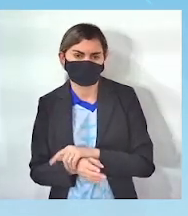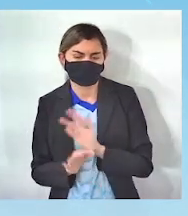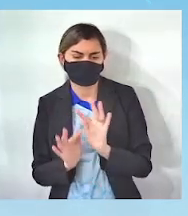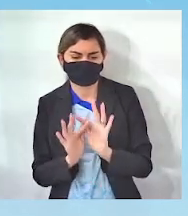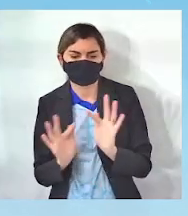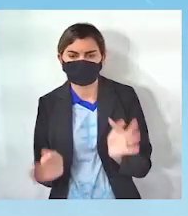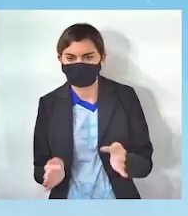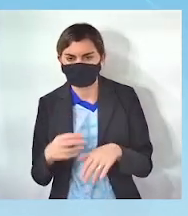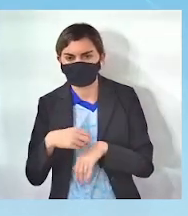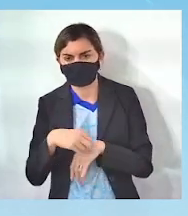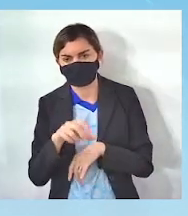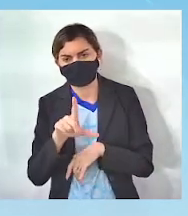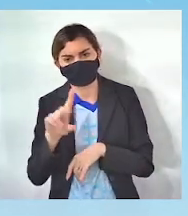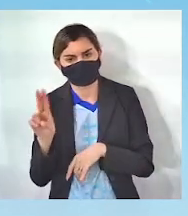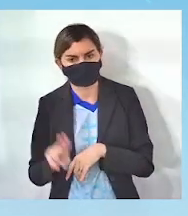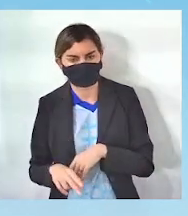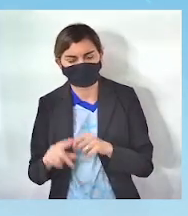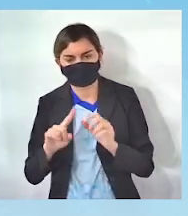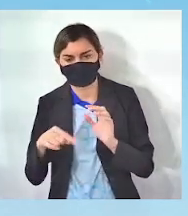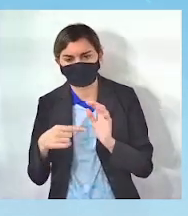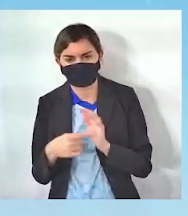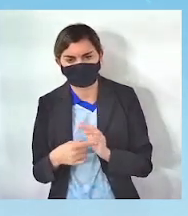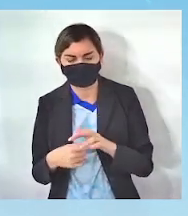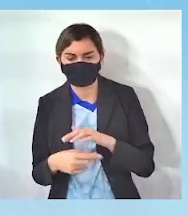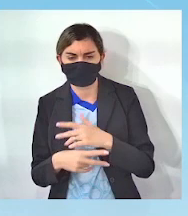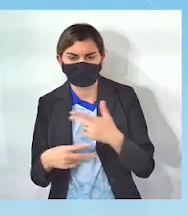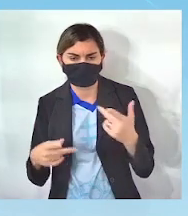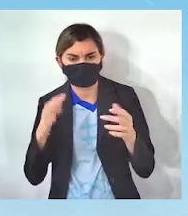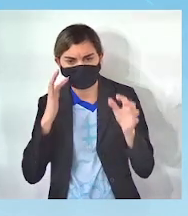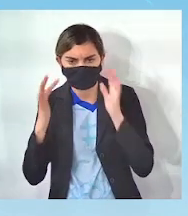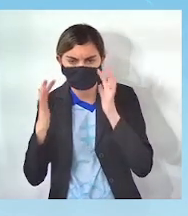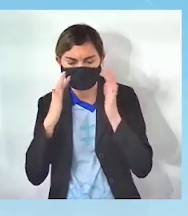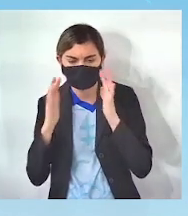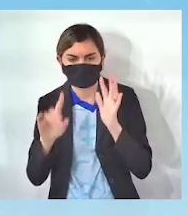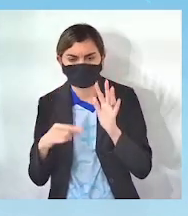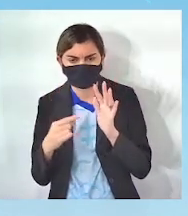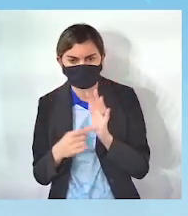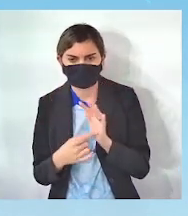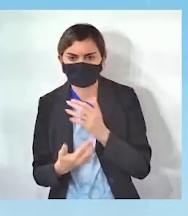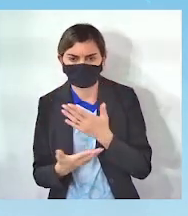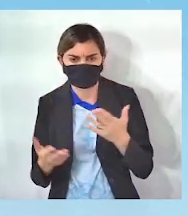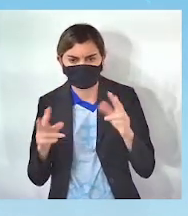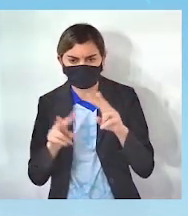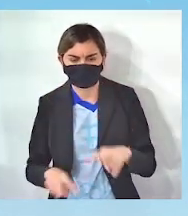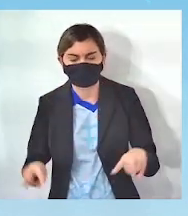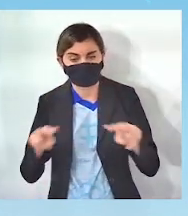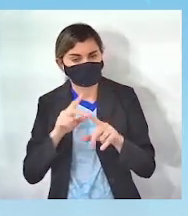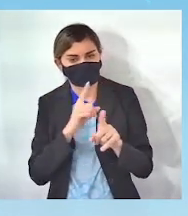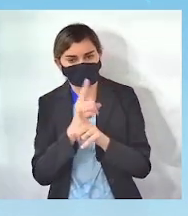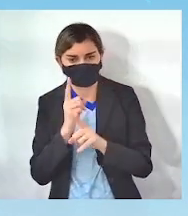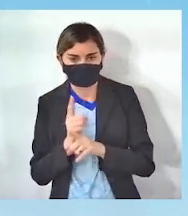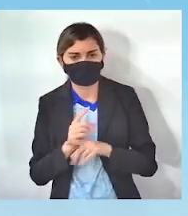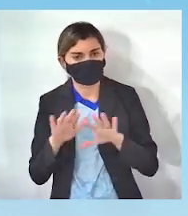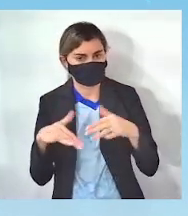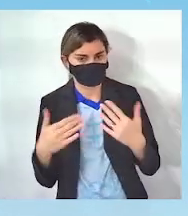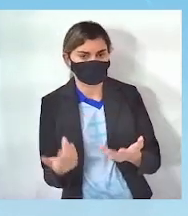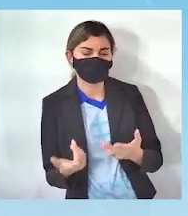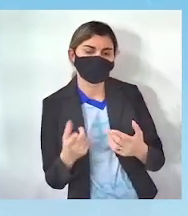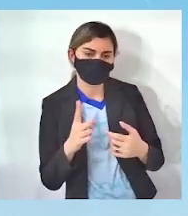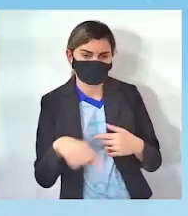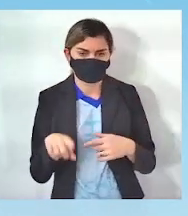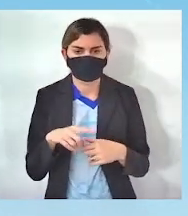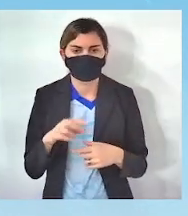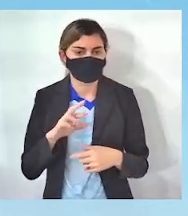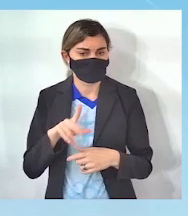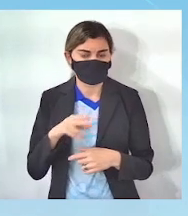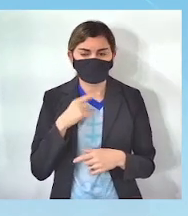Simplesmente lançar luz sobre um objeto e a luz refletida daquele objeto aos nossos olhos serem detectados. Então, pelo menos dessa forma,